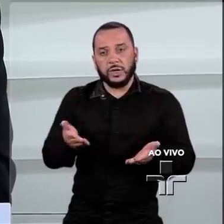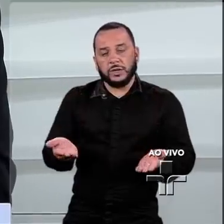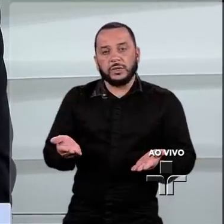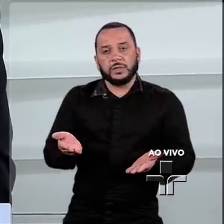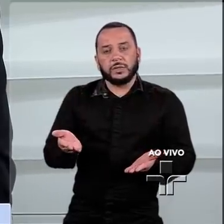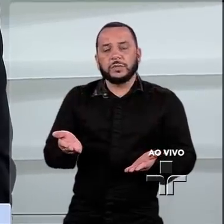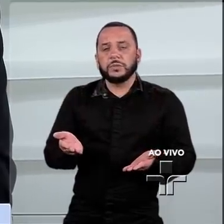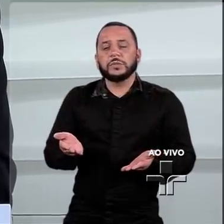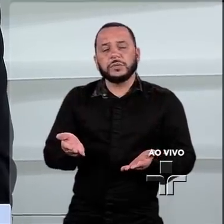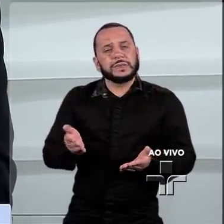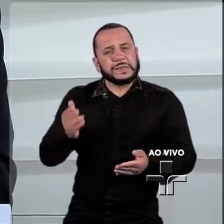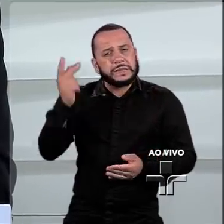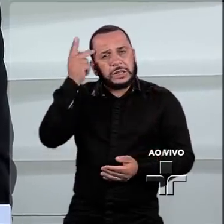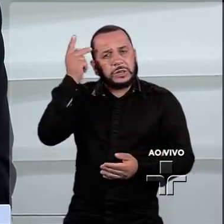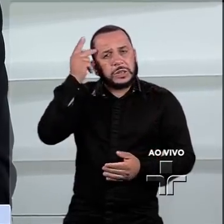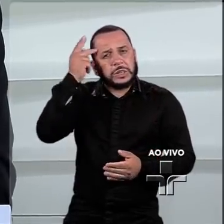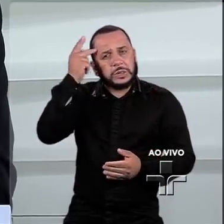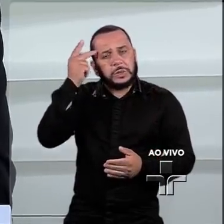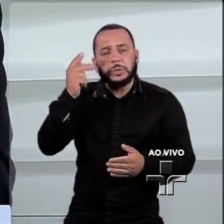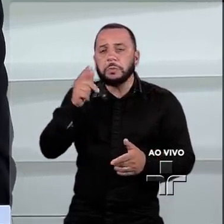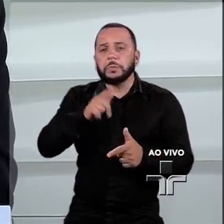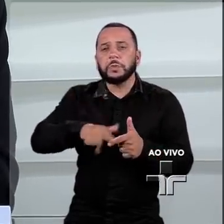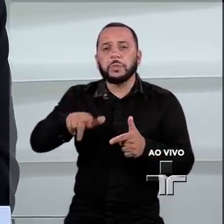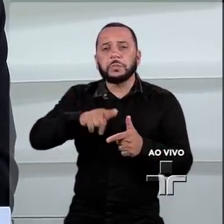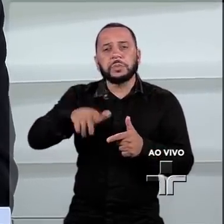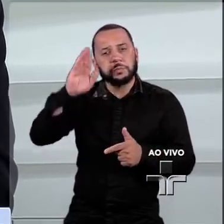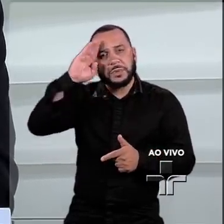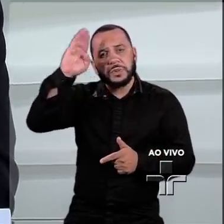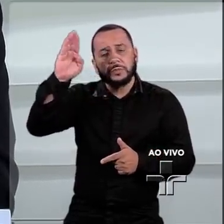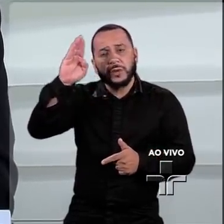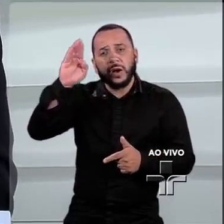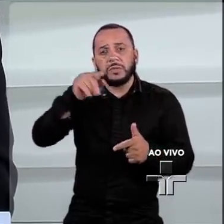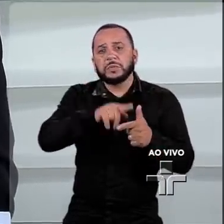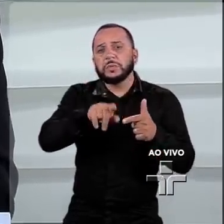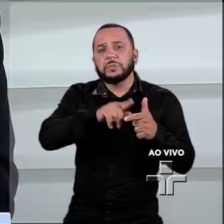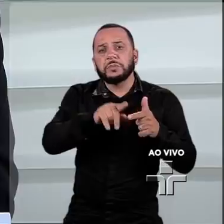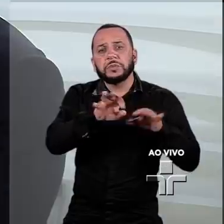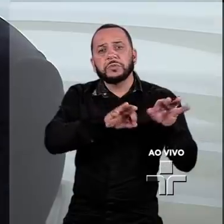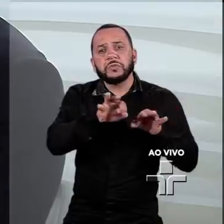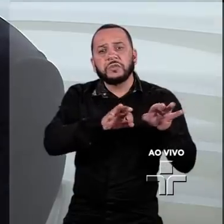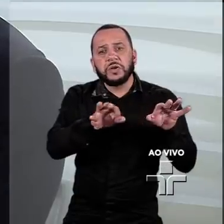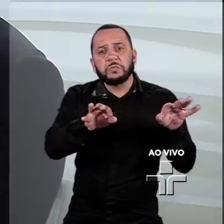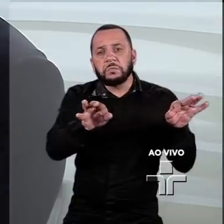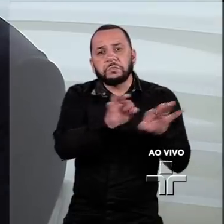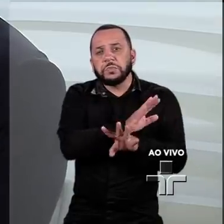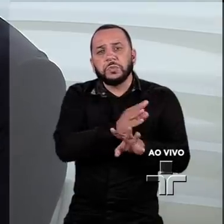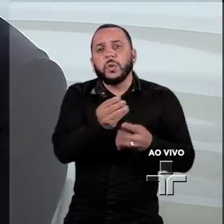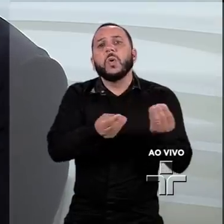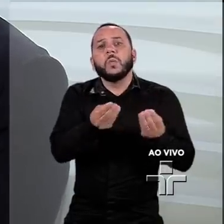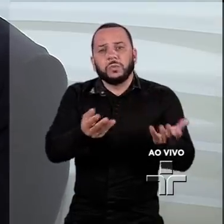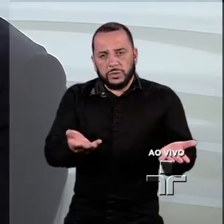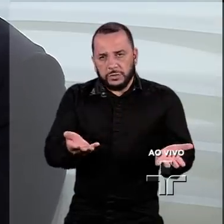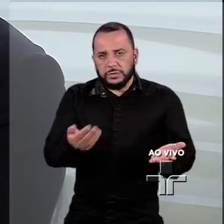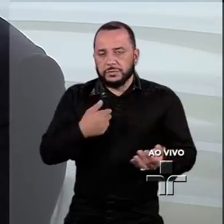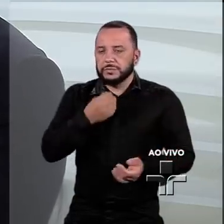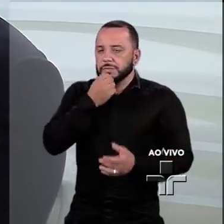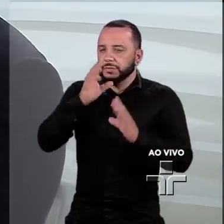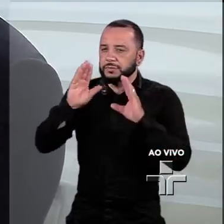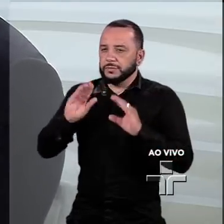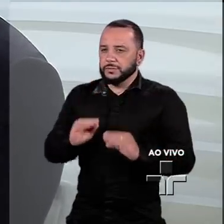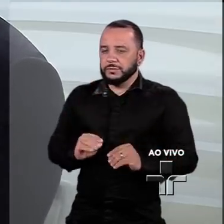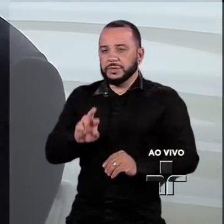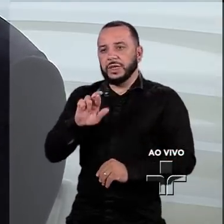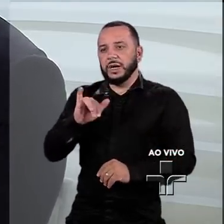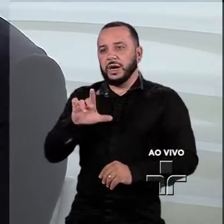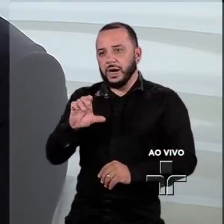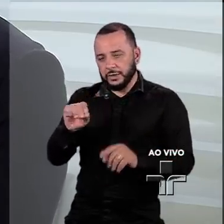principal problema de São Paulo e como você pretende resolver esse problema? Boa noite, Ricardo. Boa noite aqui a toda a